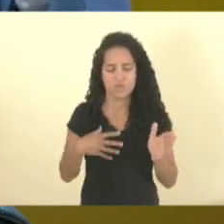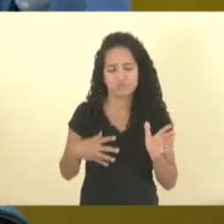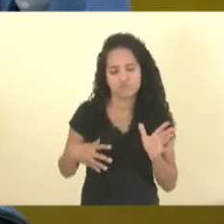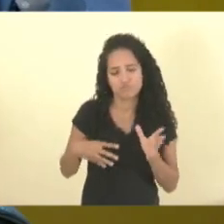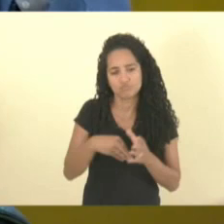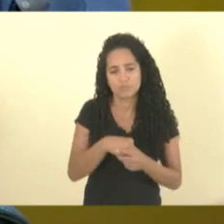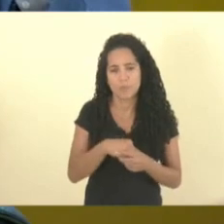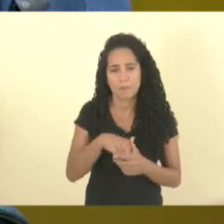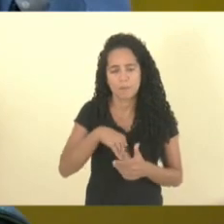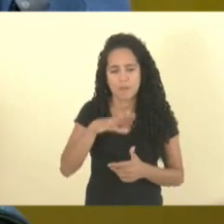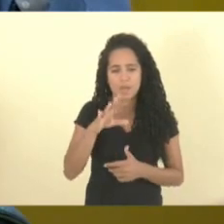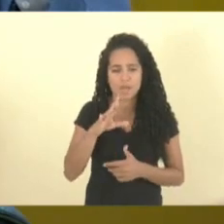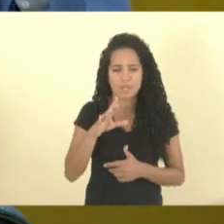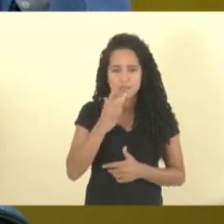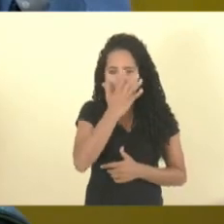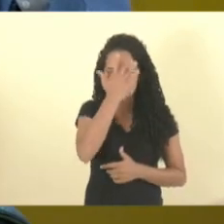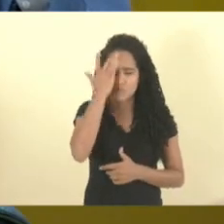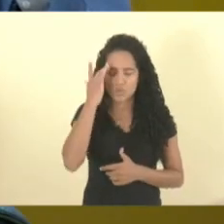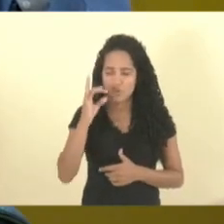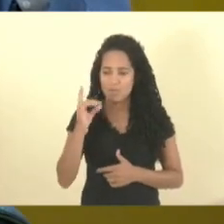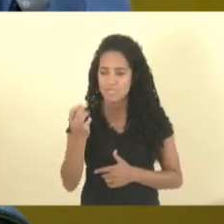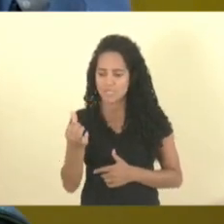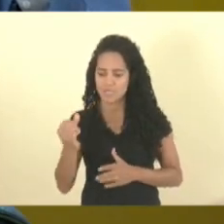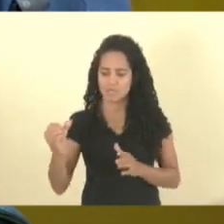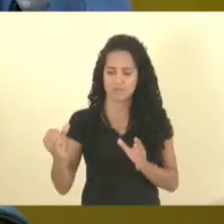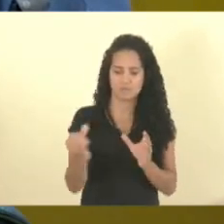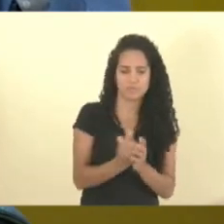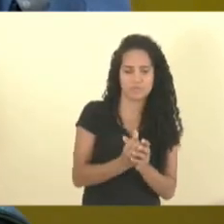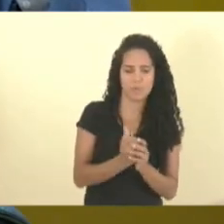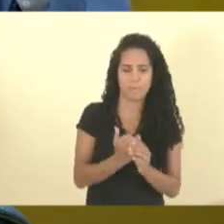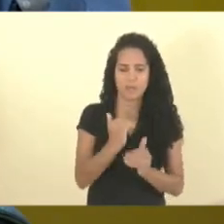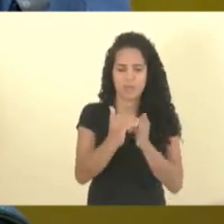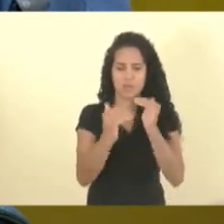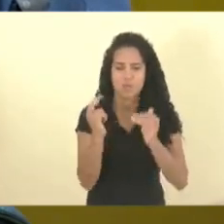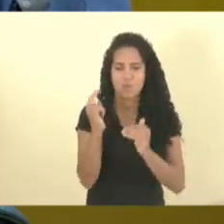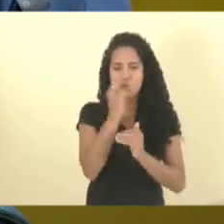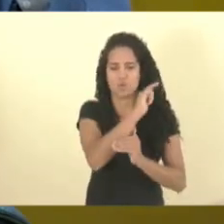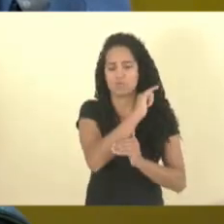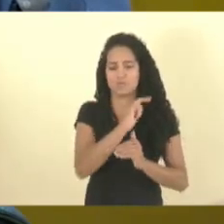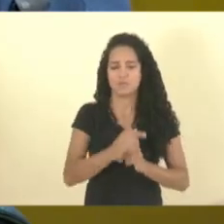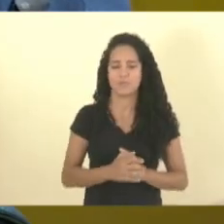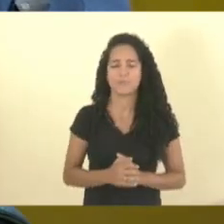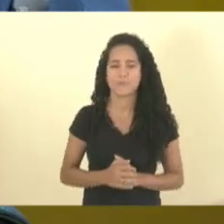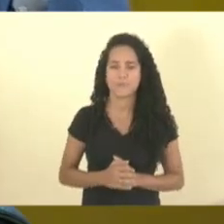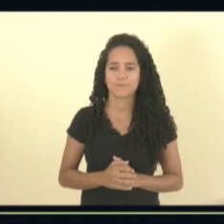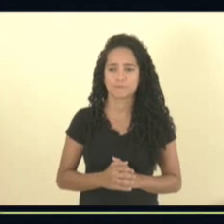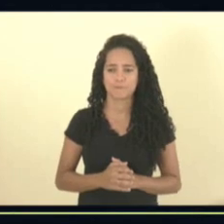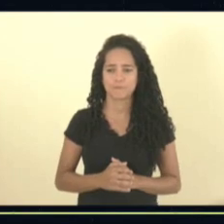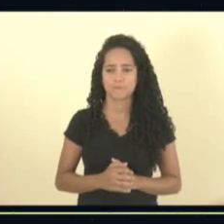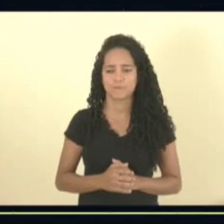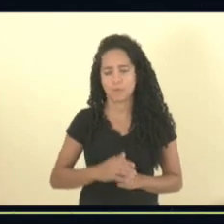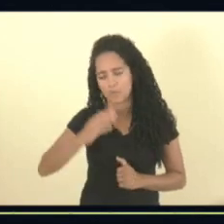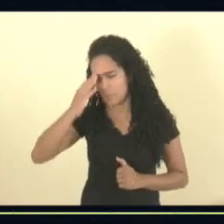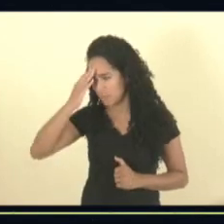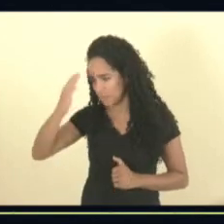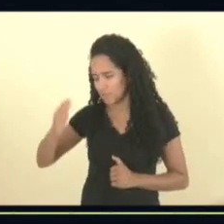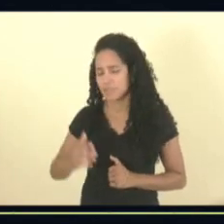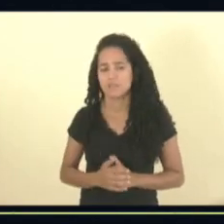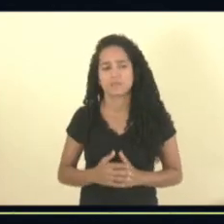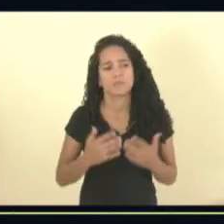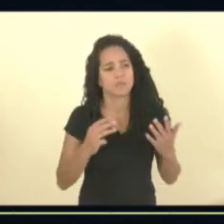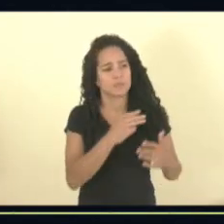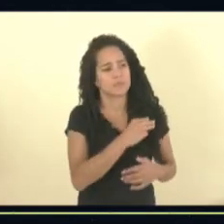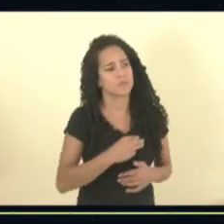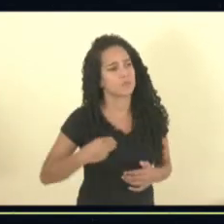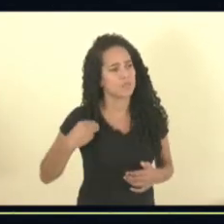pelo menos mais 6 oficiais nessa lista de promoções. Obrigado, presidente. Obrigado. Parabéns, deputado Coronel